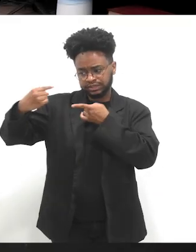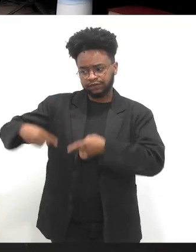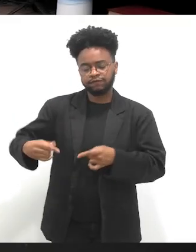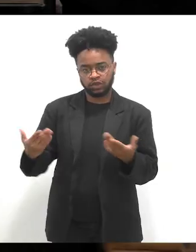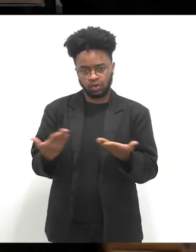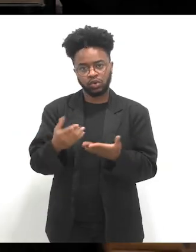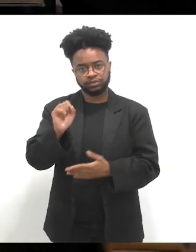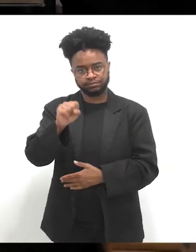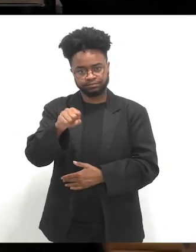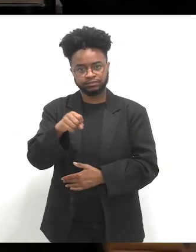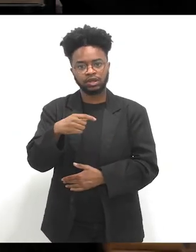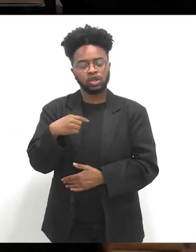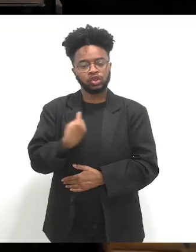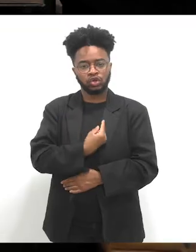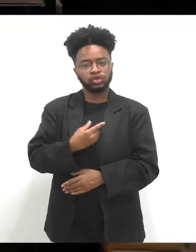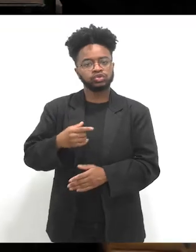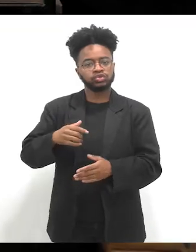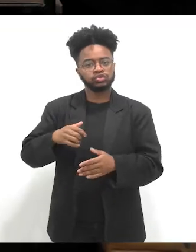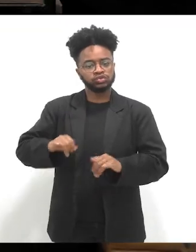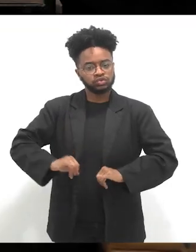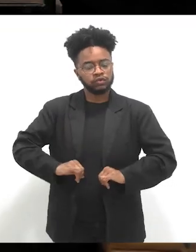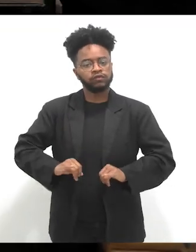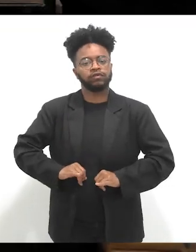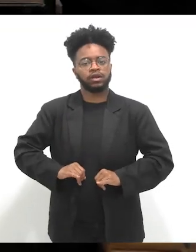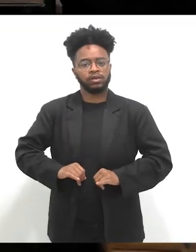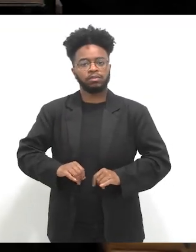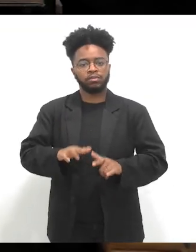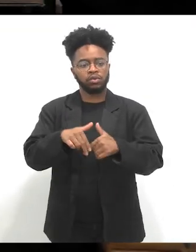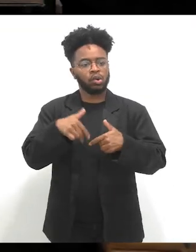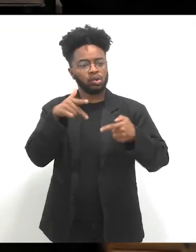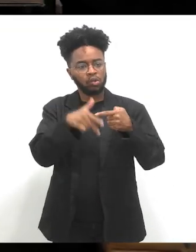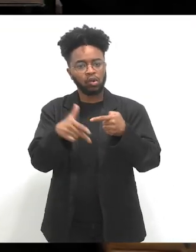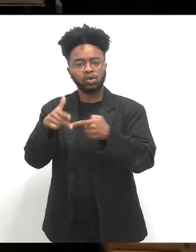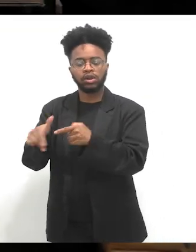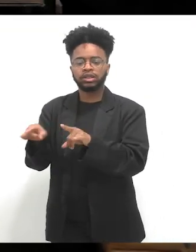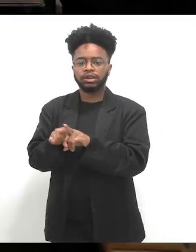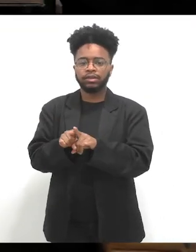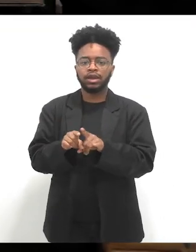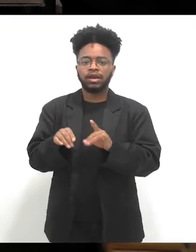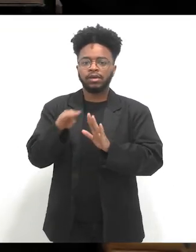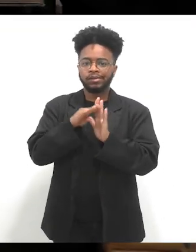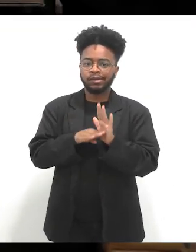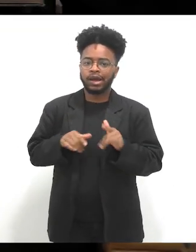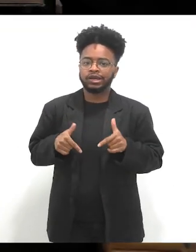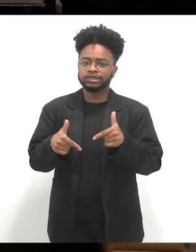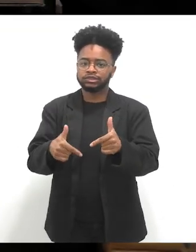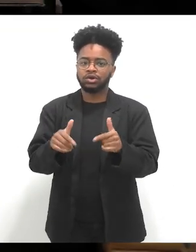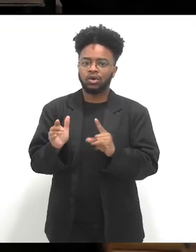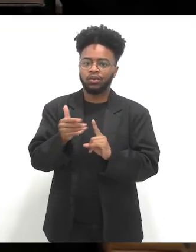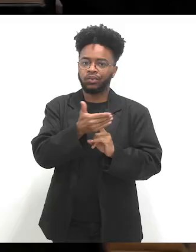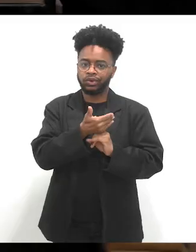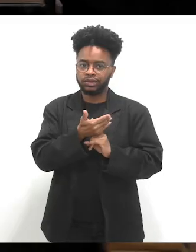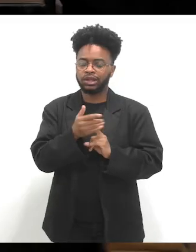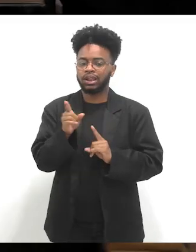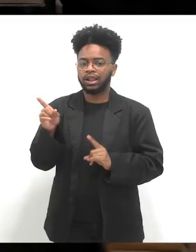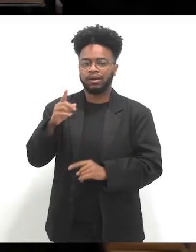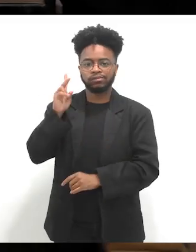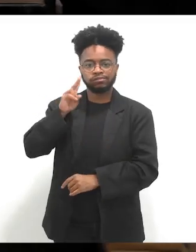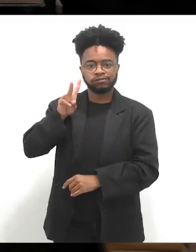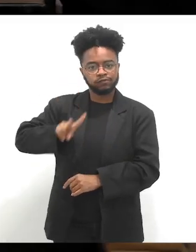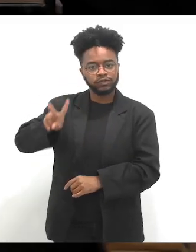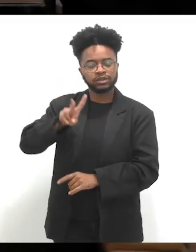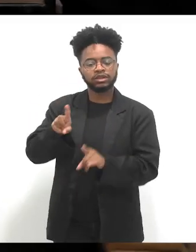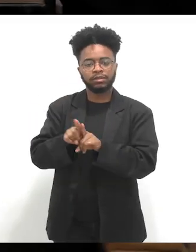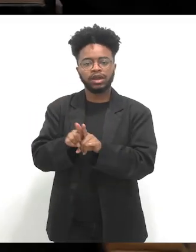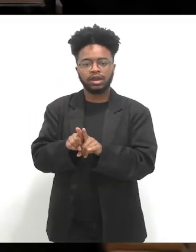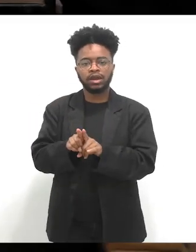a gente tanto também tem sofrido cortes, a própria Operação Acolhida na fronteira, né, com a Venezuela, que é um